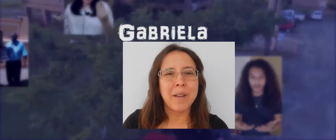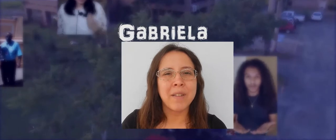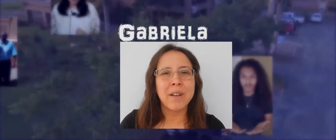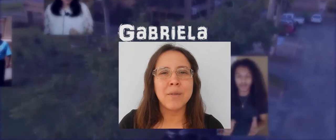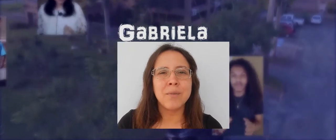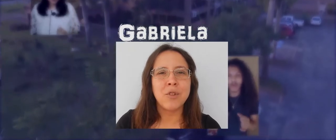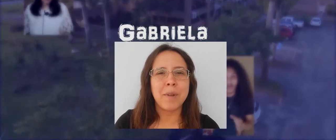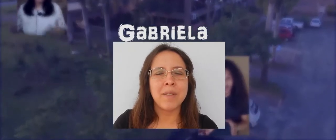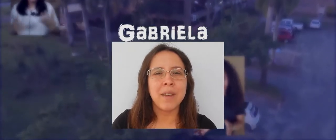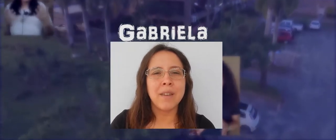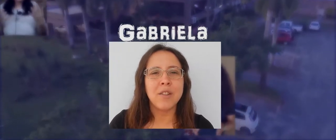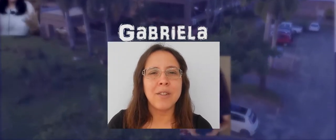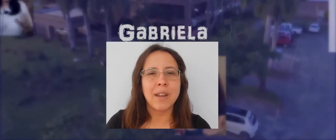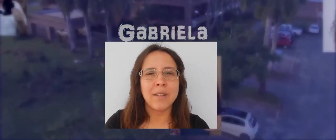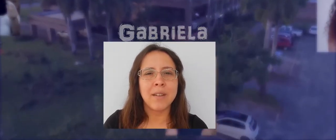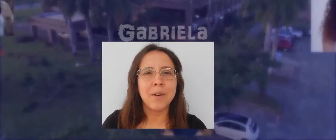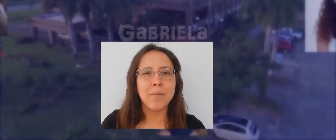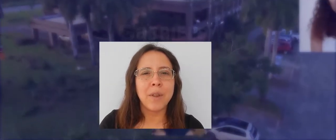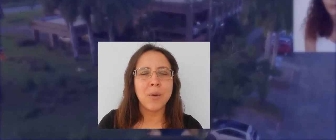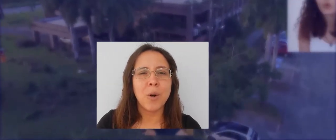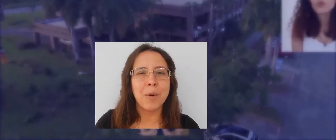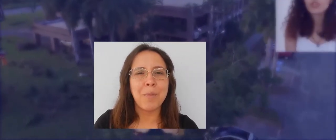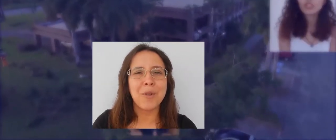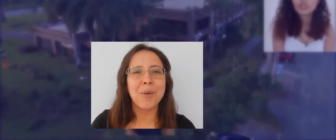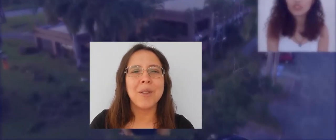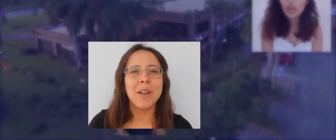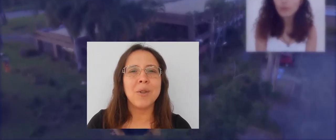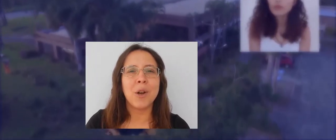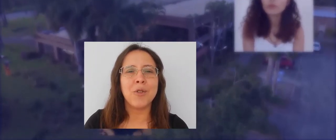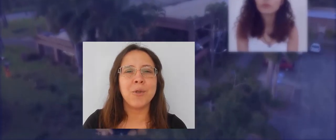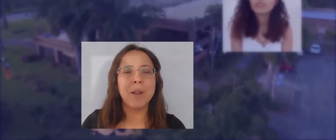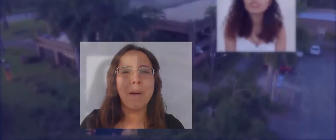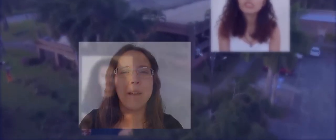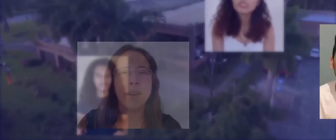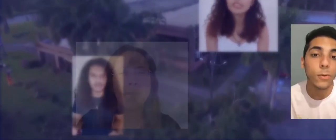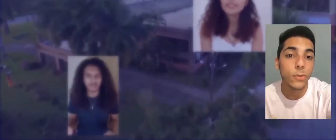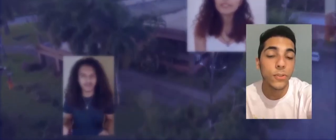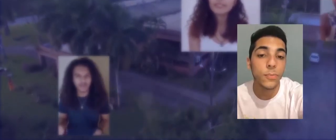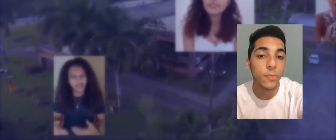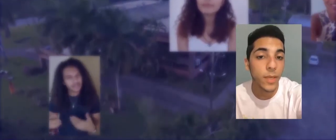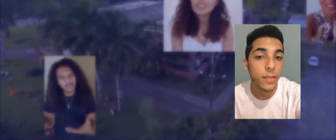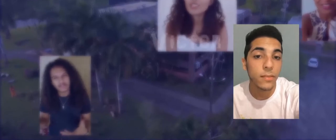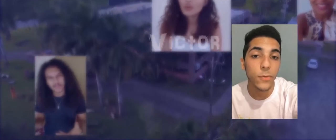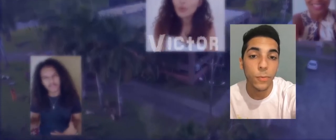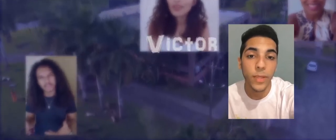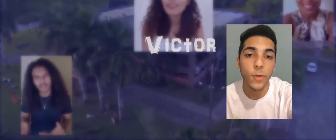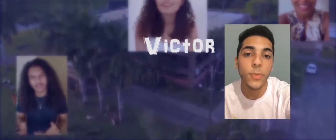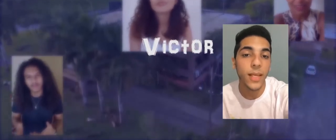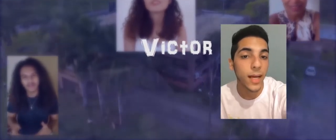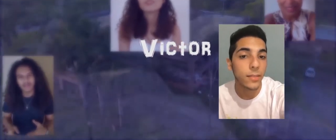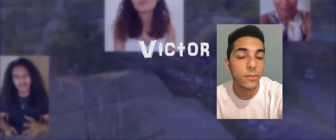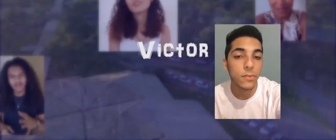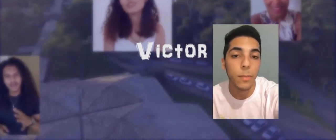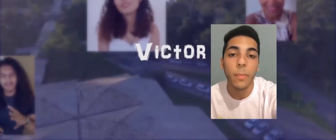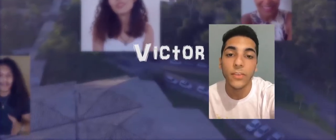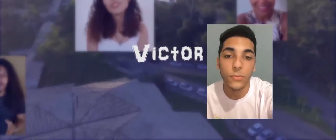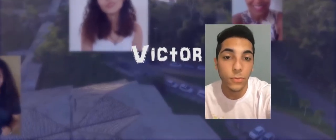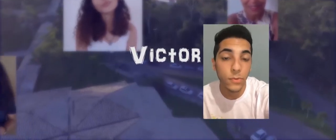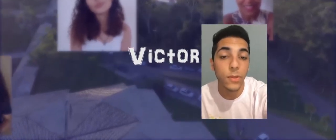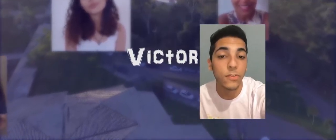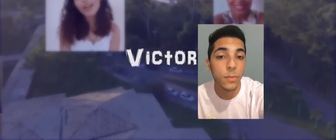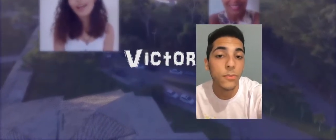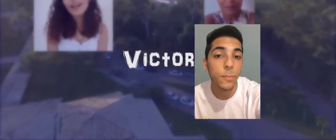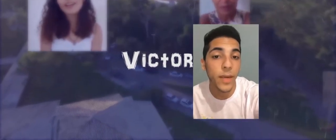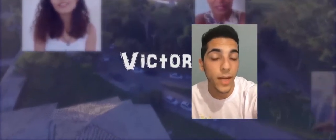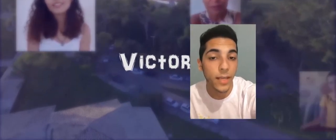de formação, de pesquisa, de extensão e o compromisso com o território sul da Bahia. Os últimos meses foram bem complicados, mas